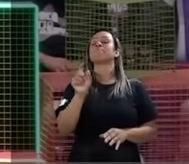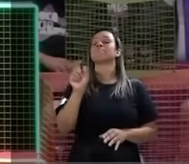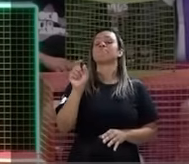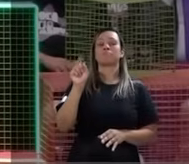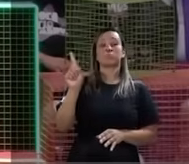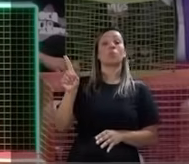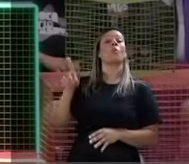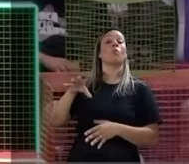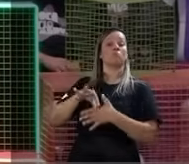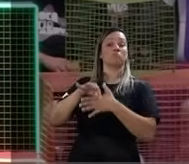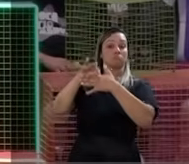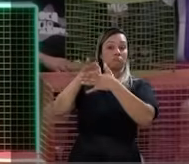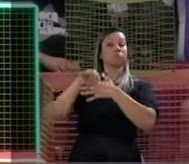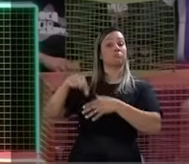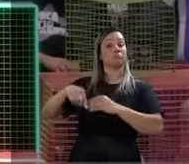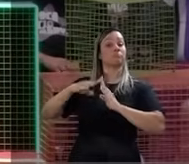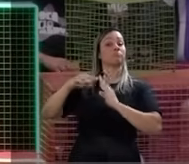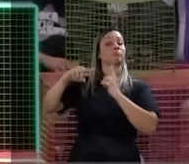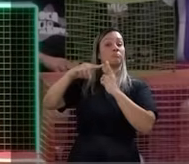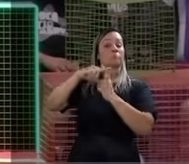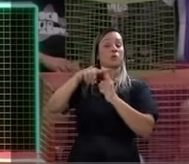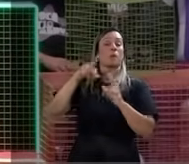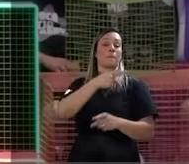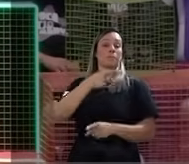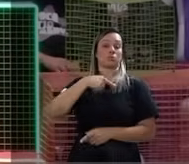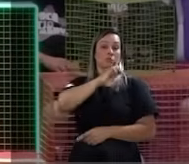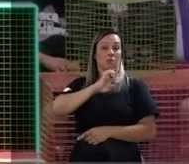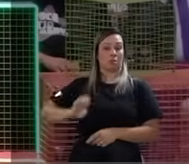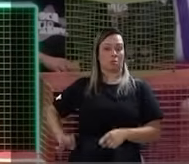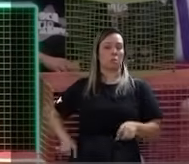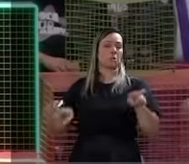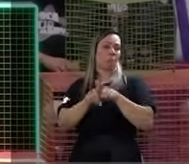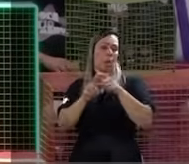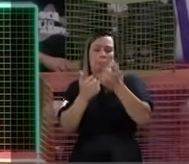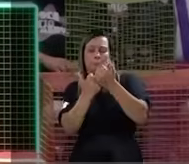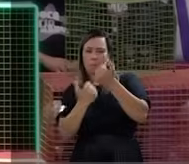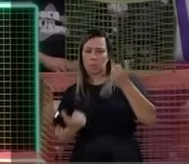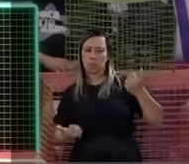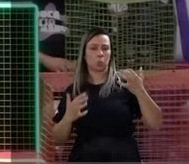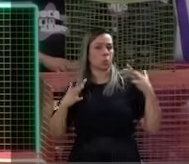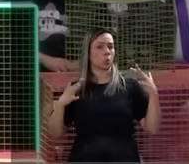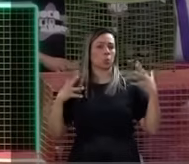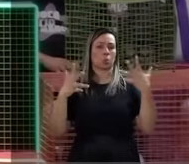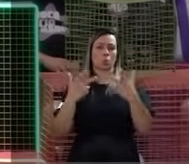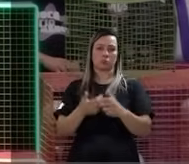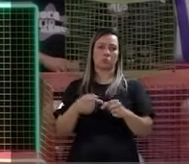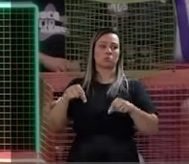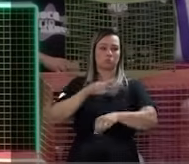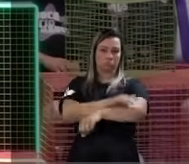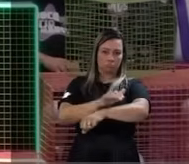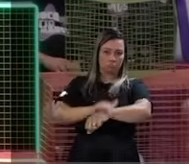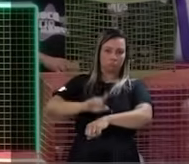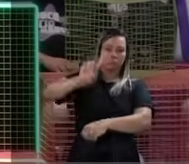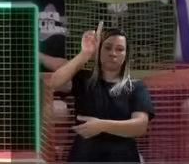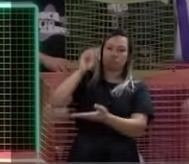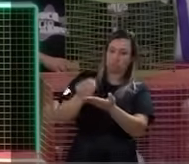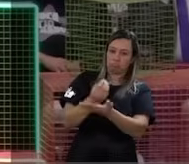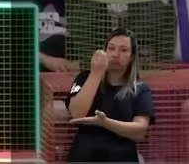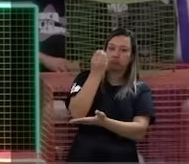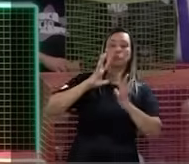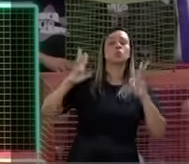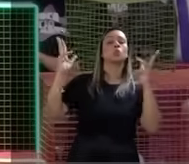querido líder desta igreja, a toda a vice-presidência, a todo o campo da Deperus, a todos os pastores